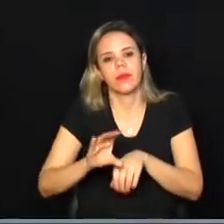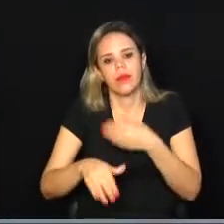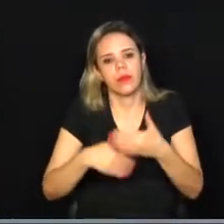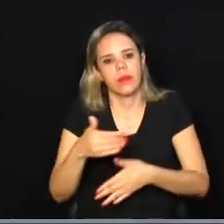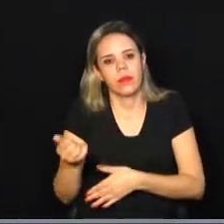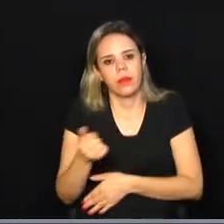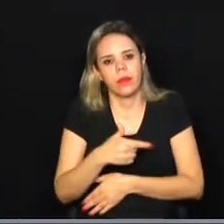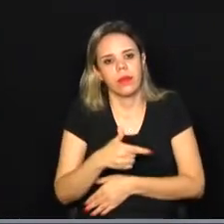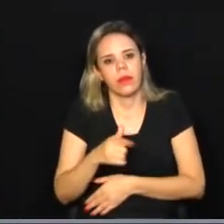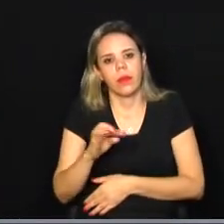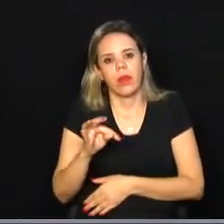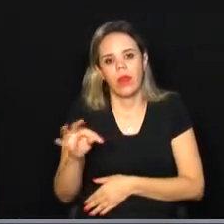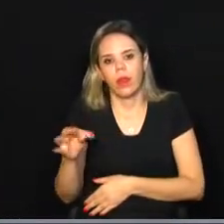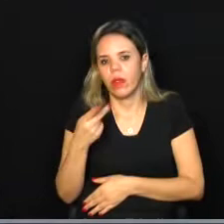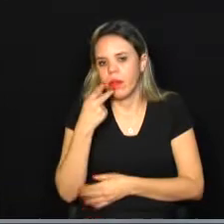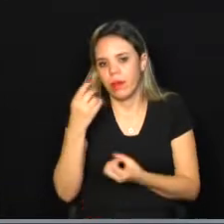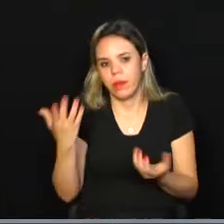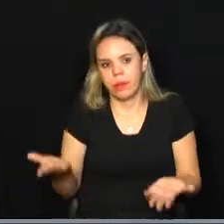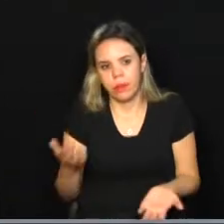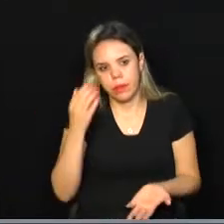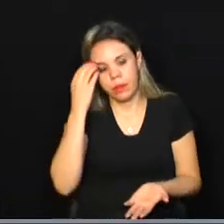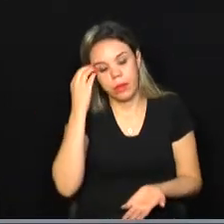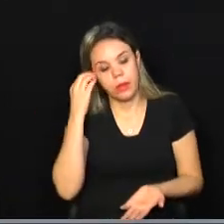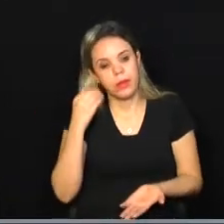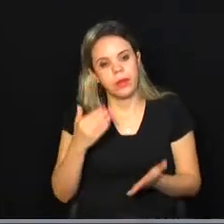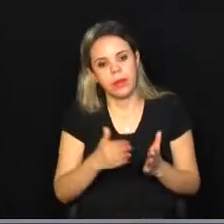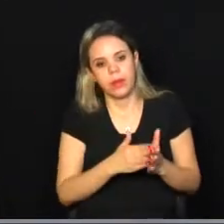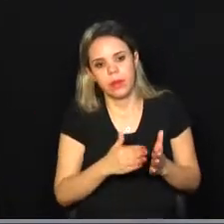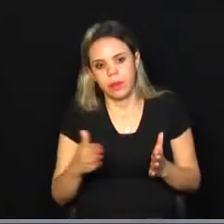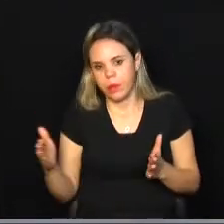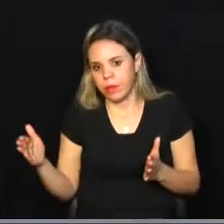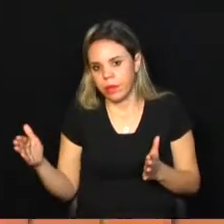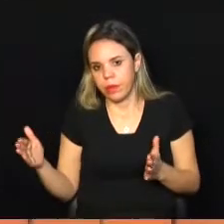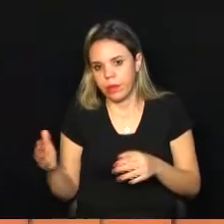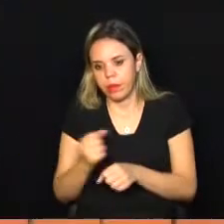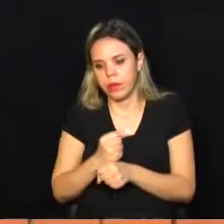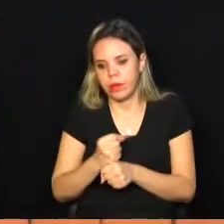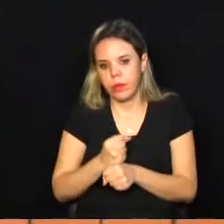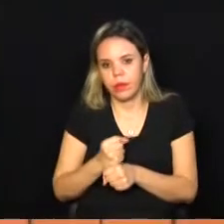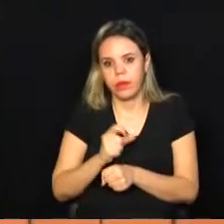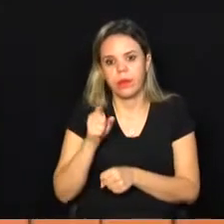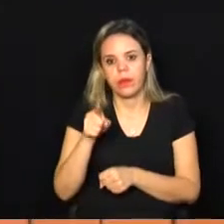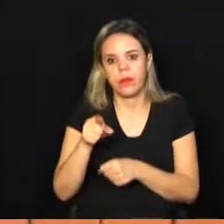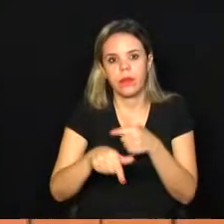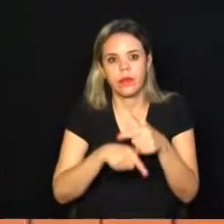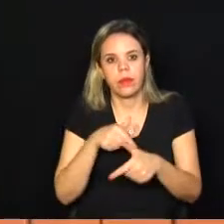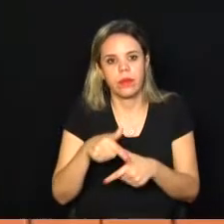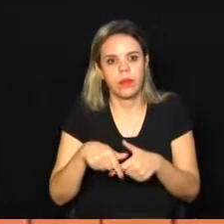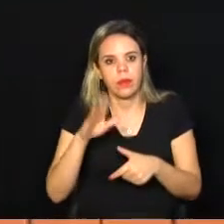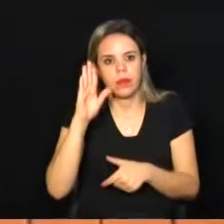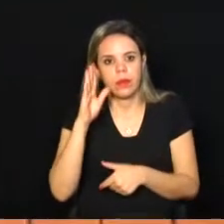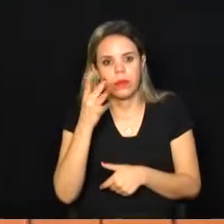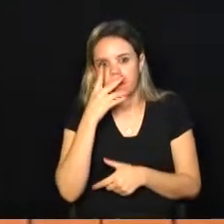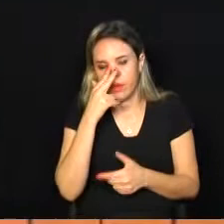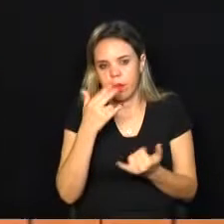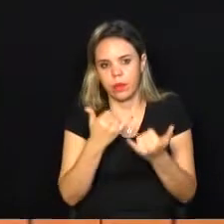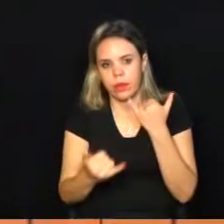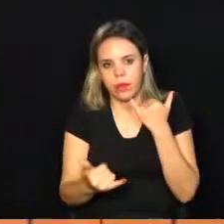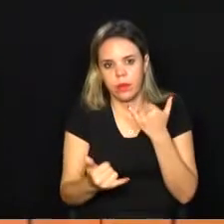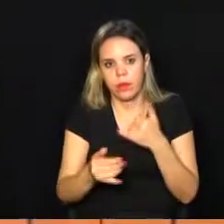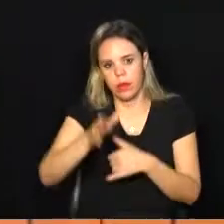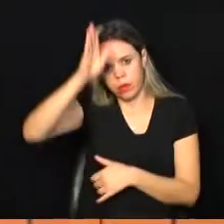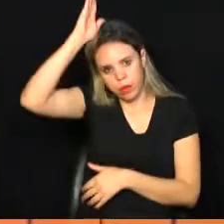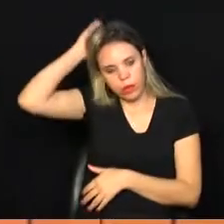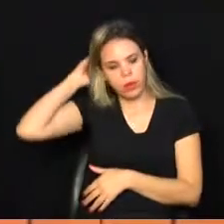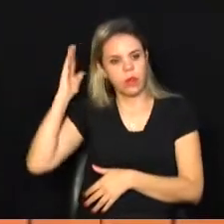de coaching propriamente dito. Ao longo destes anos, o seu trabalho ele é mais parecido com a de um bombeiro que é